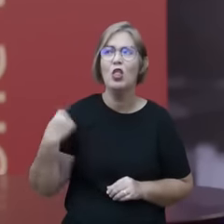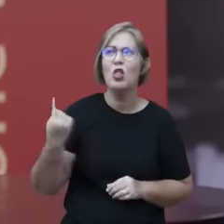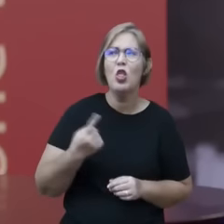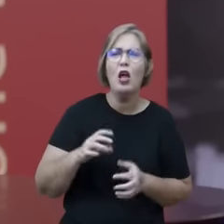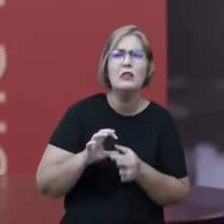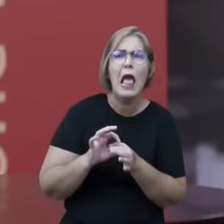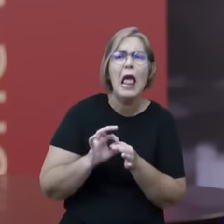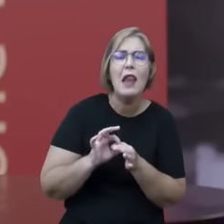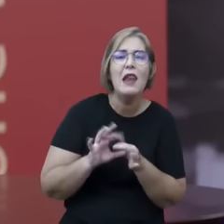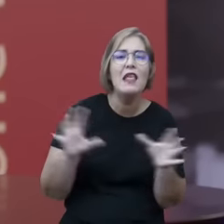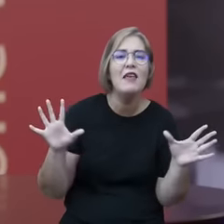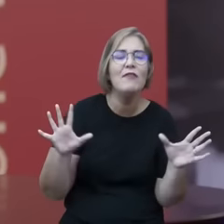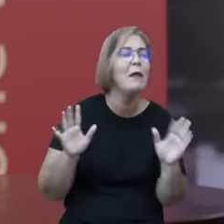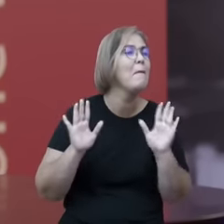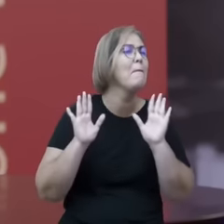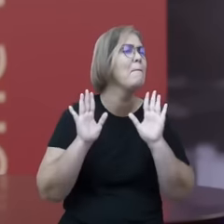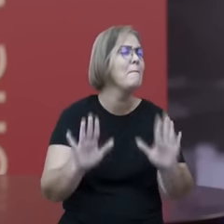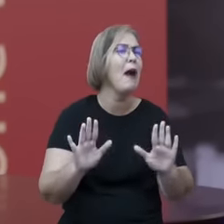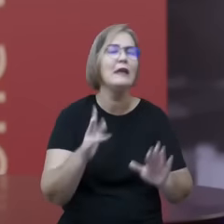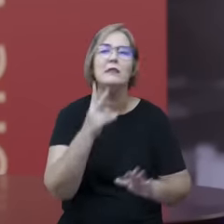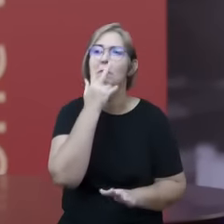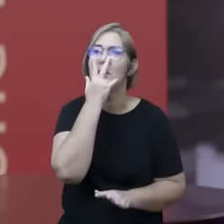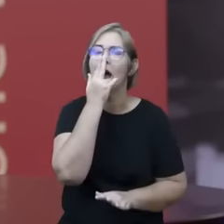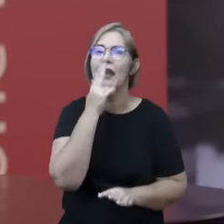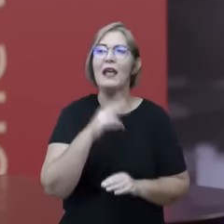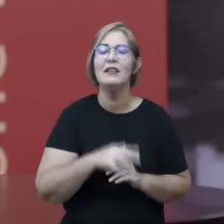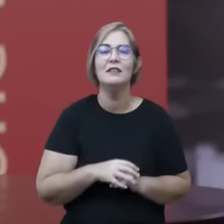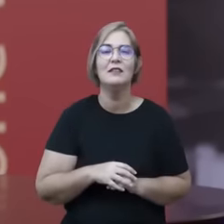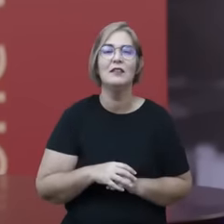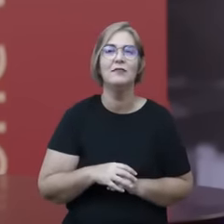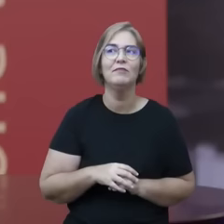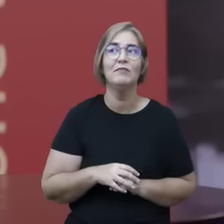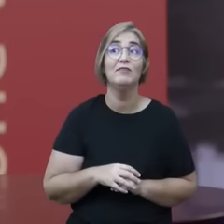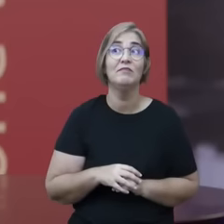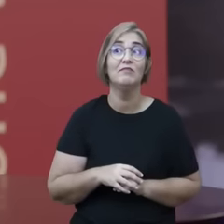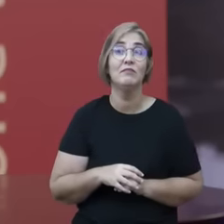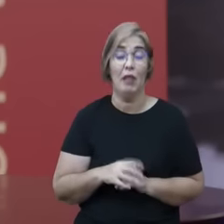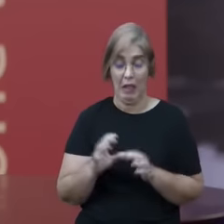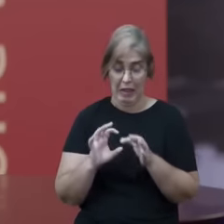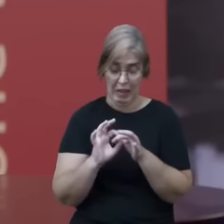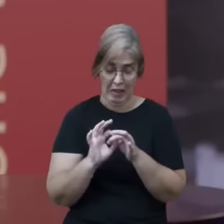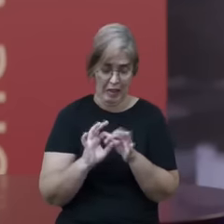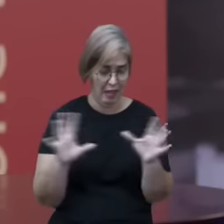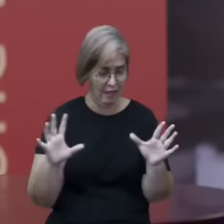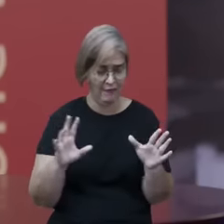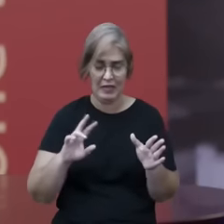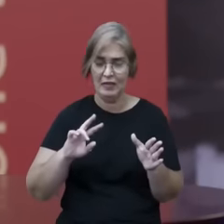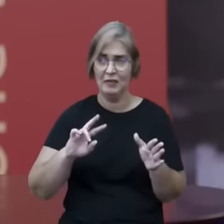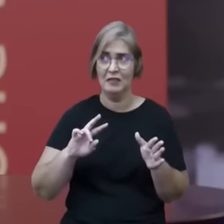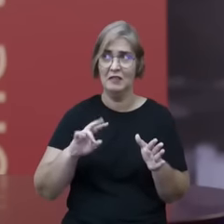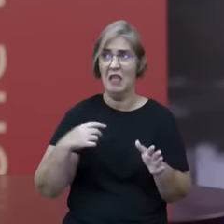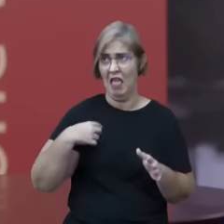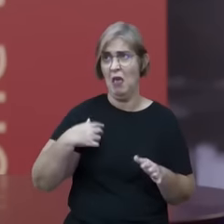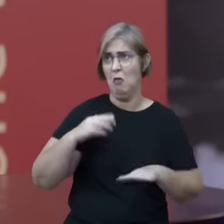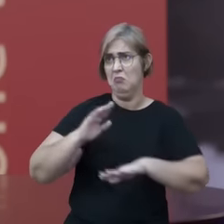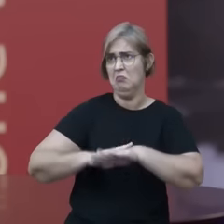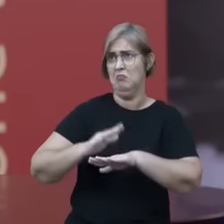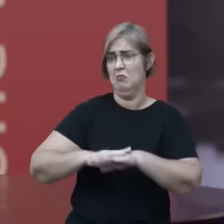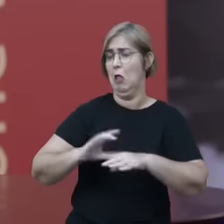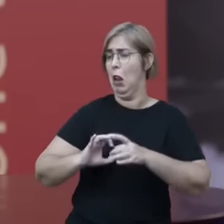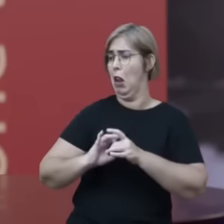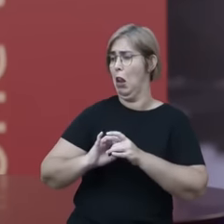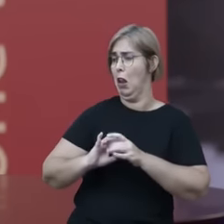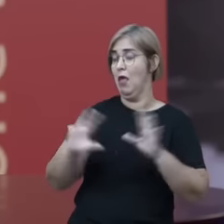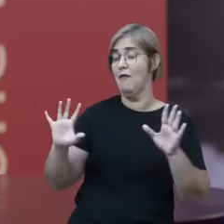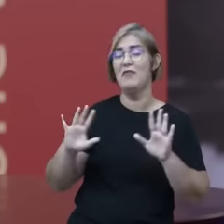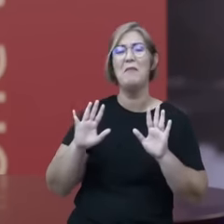suficiente para dar conta daquilo que o livre arbítrio, mesmo se você entende, eu faço o que eu quero, mas eu não faço o bem que eu